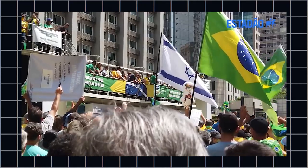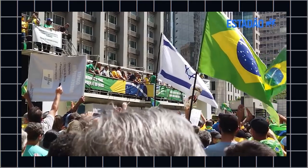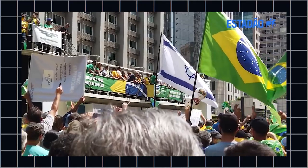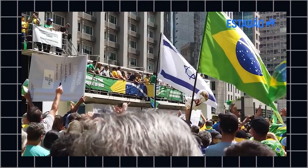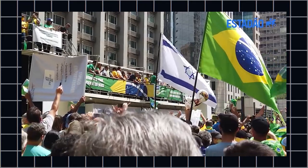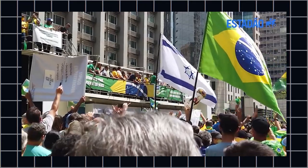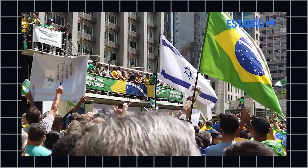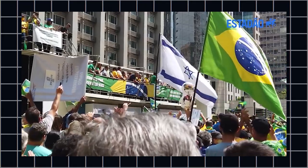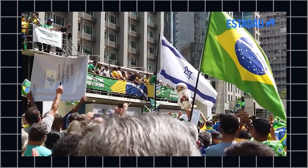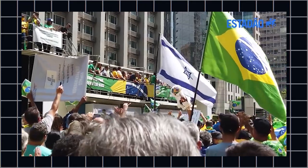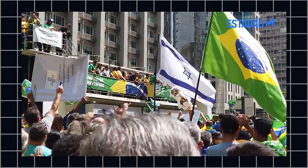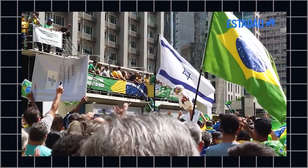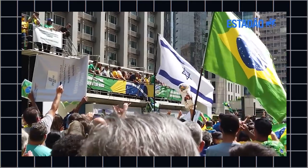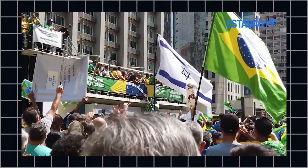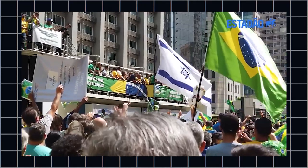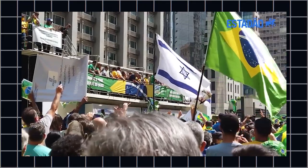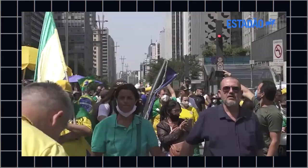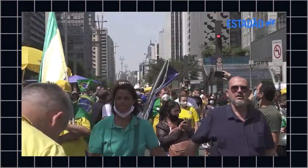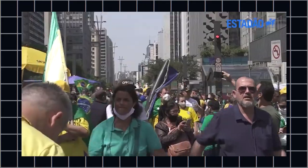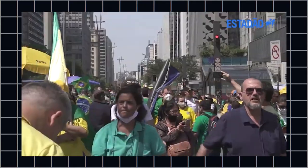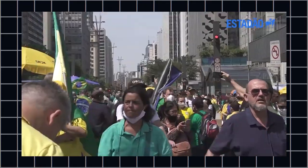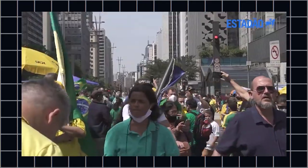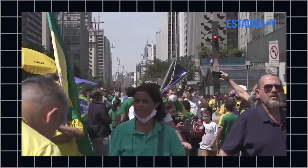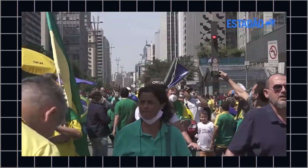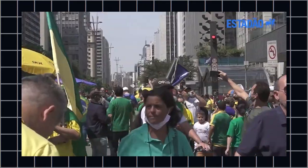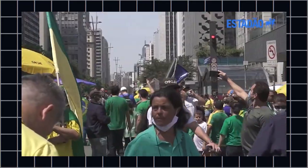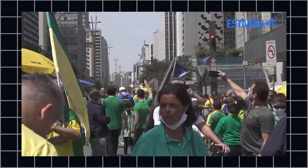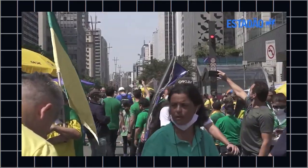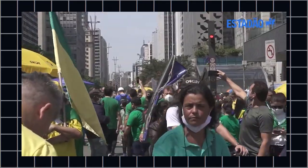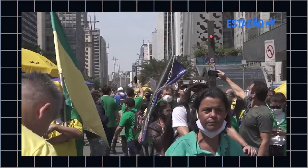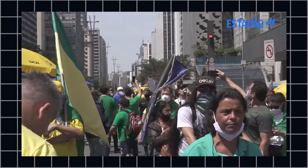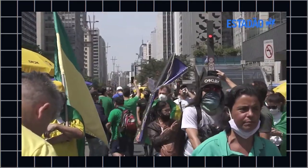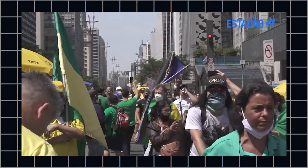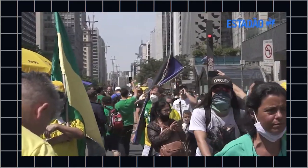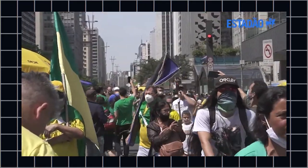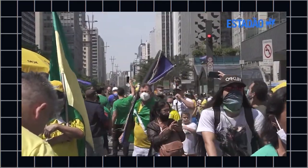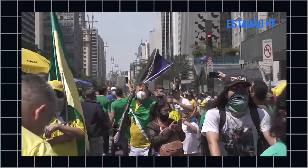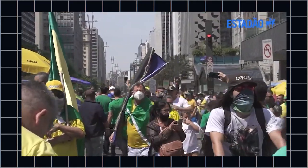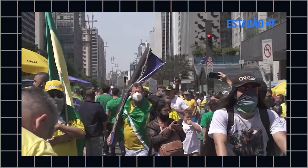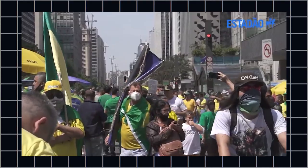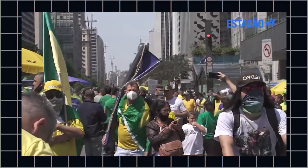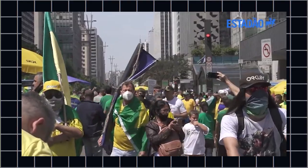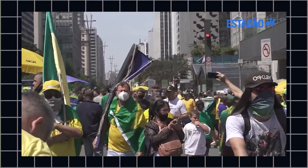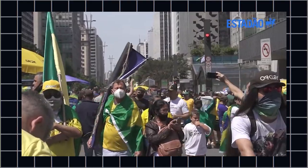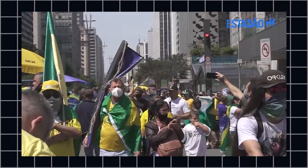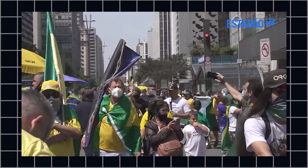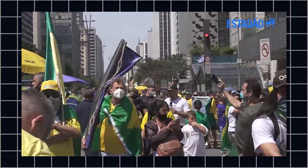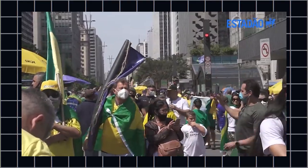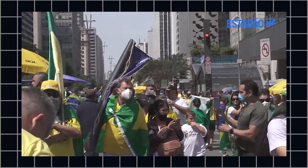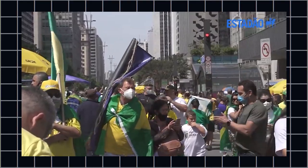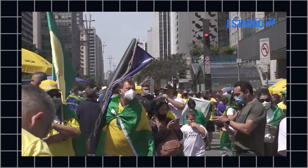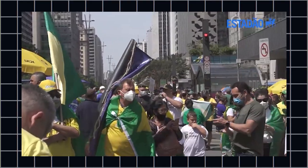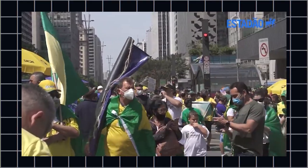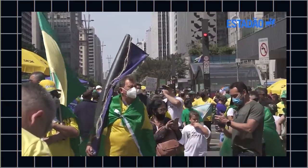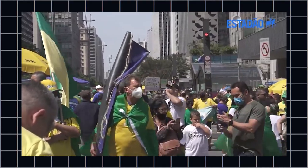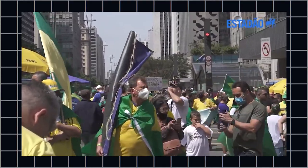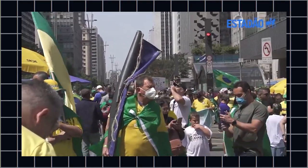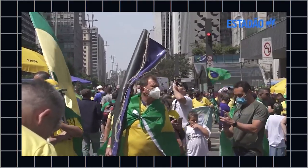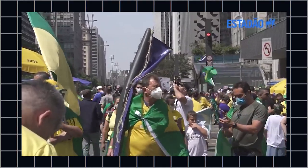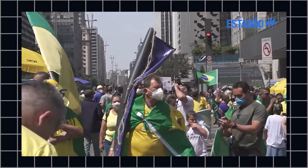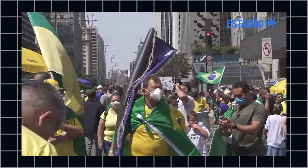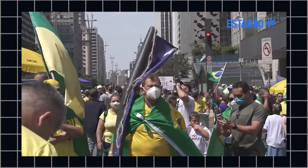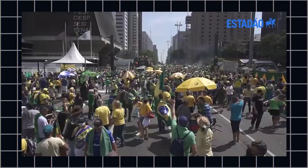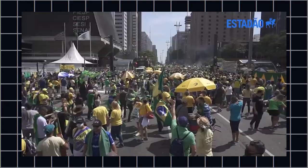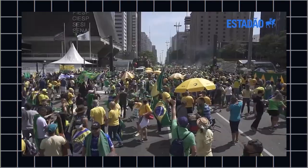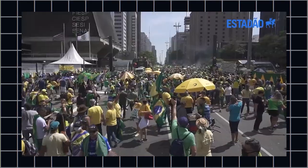Pensa lá, o que que a gente ganhou com isso, né? Uns acusados de rachadinha, outros acusados de lavagem de dinheiro, evasão